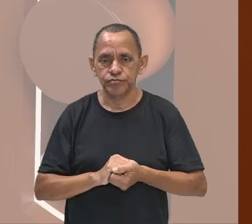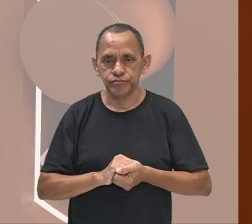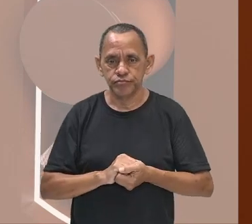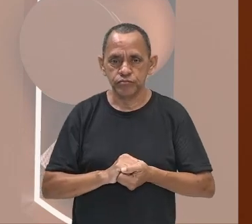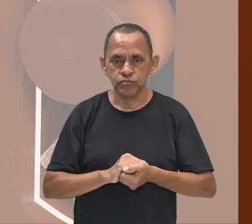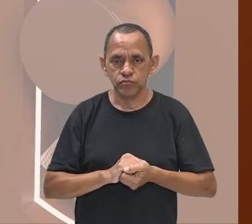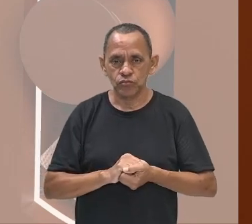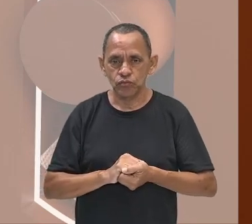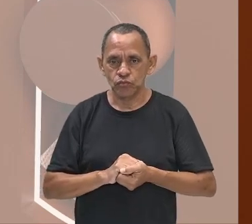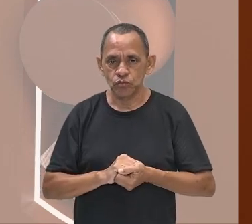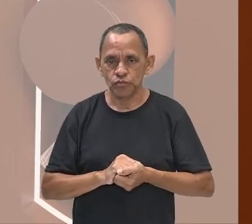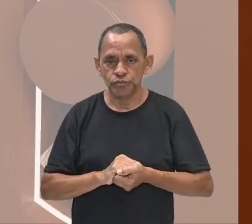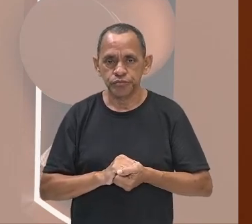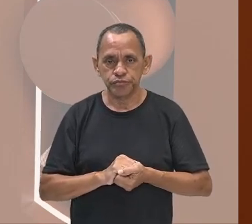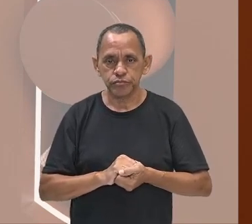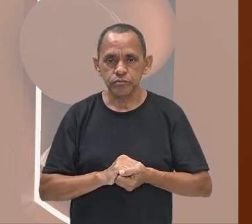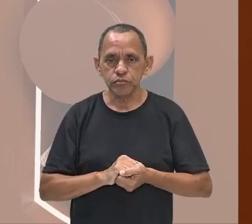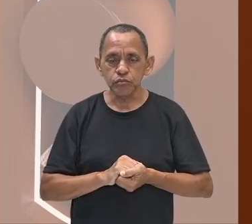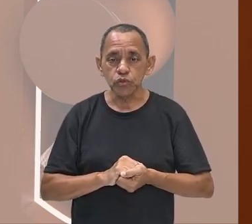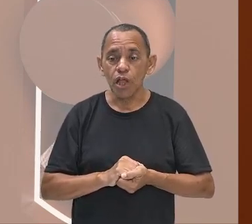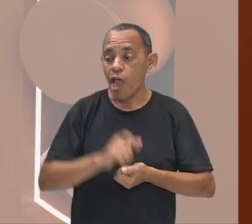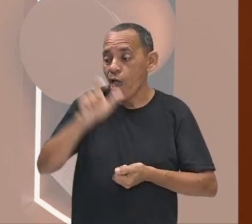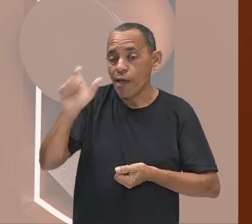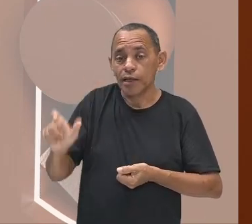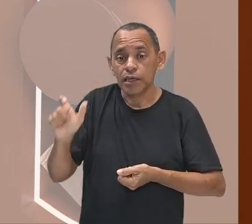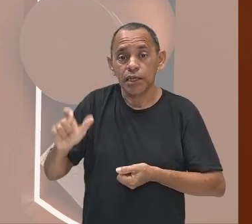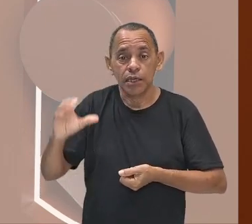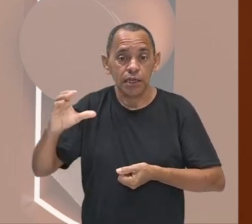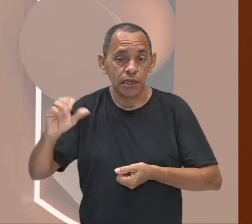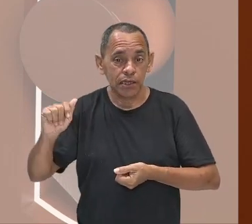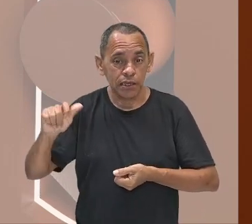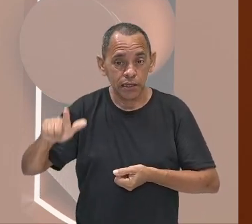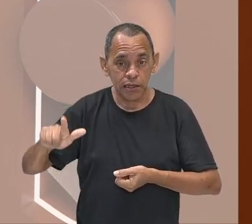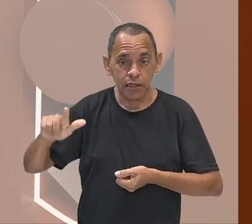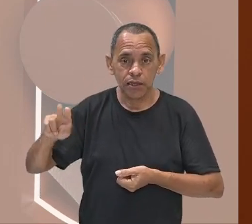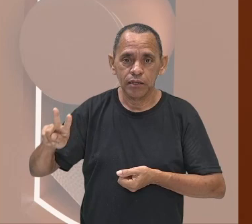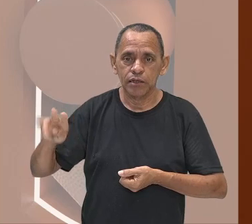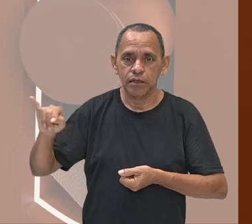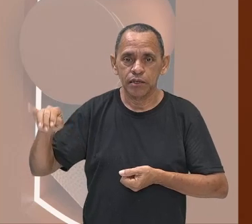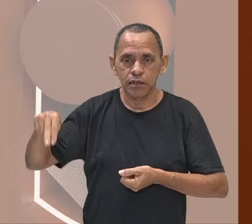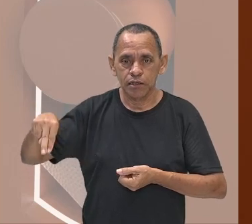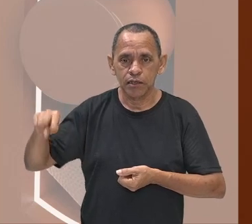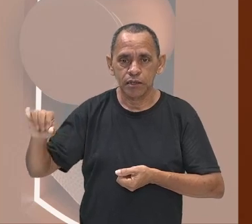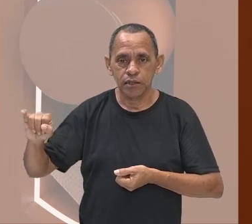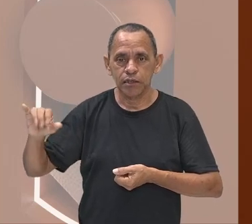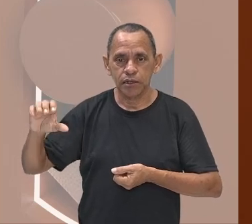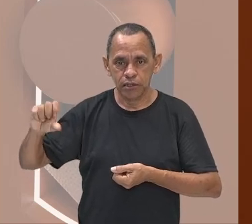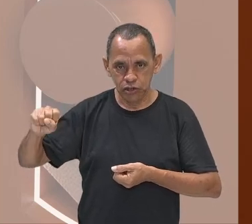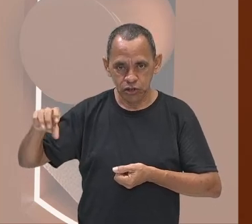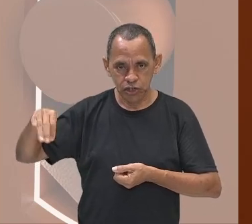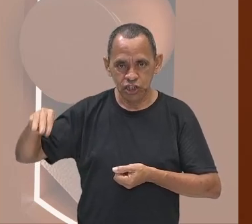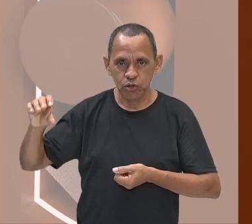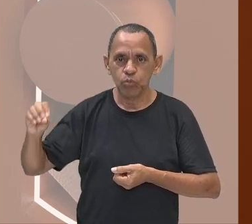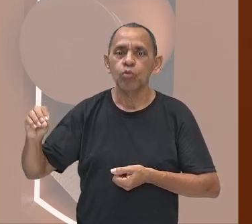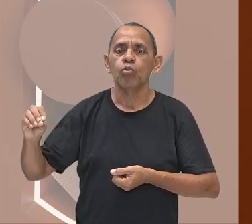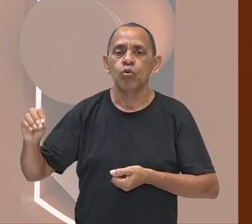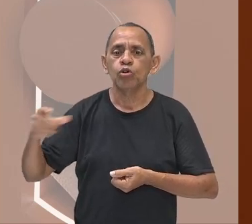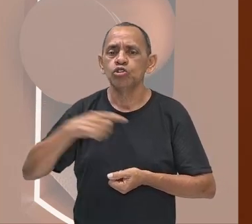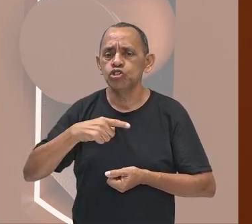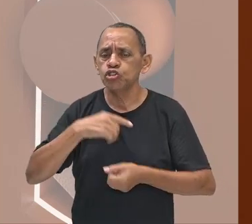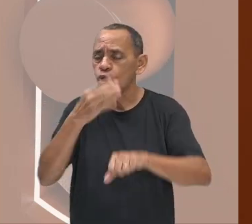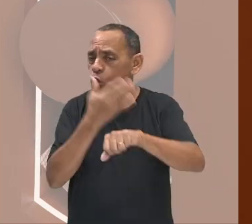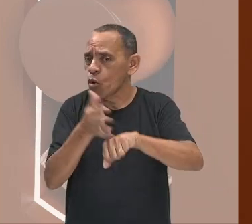como o puritanismo, que acredita, entre outras coisas, na predestinação, ou seja, a gente